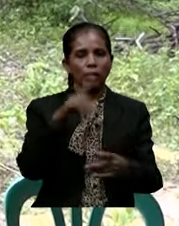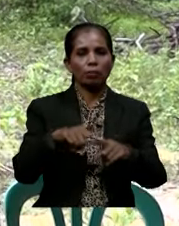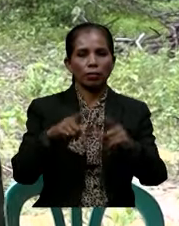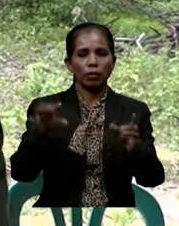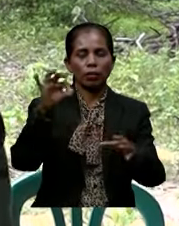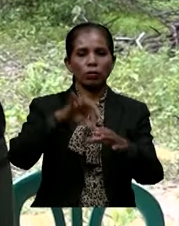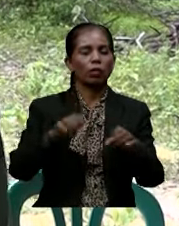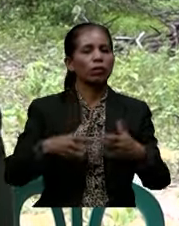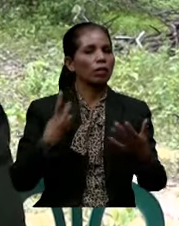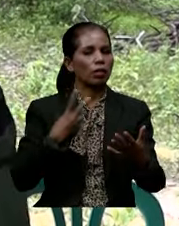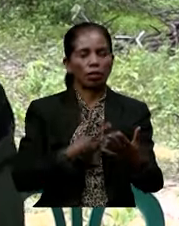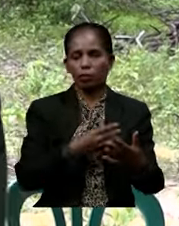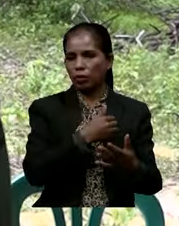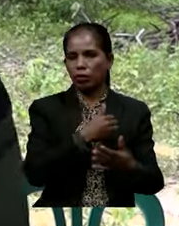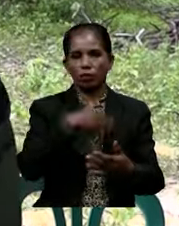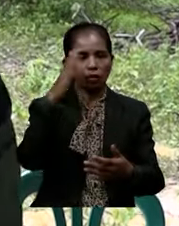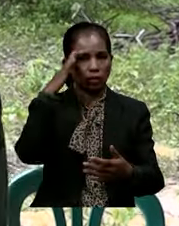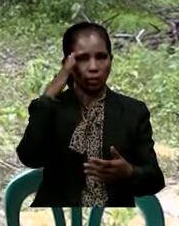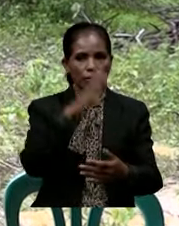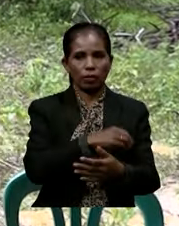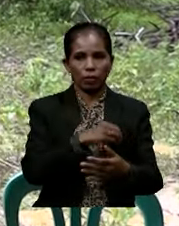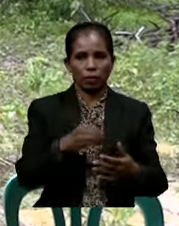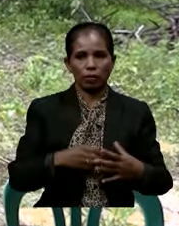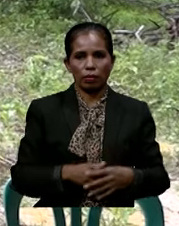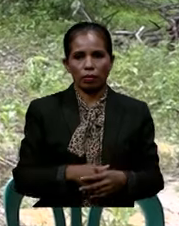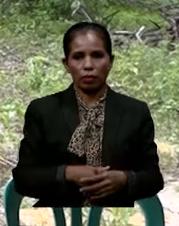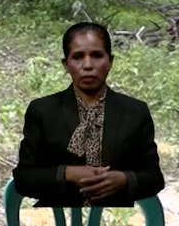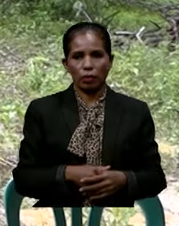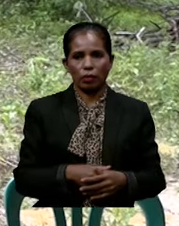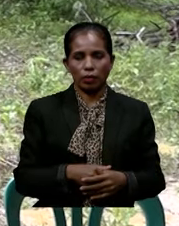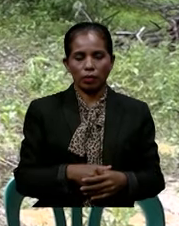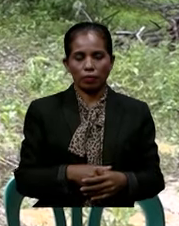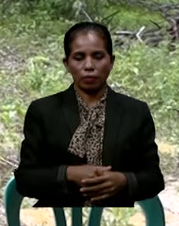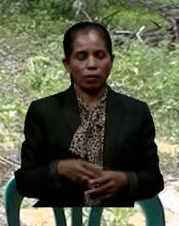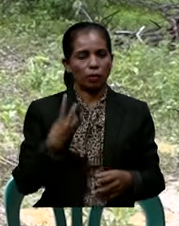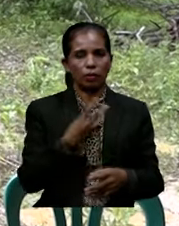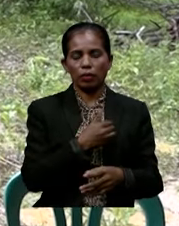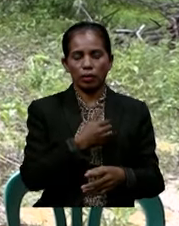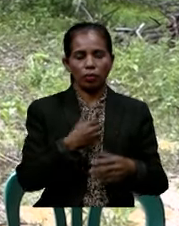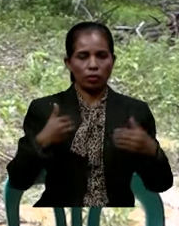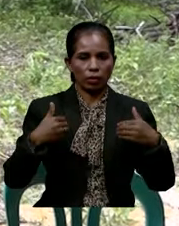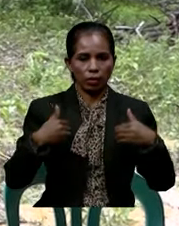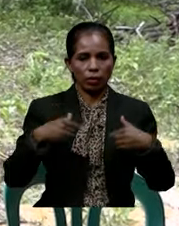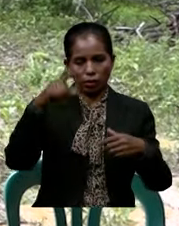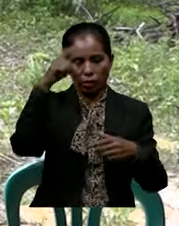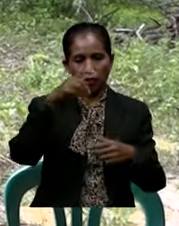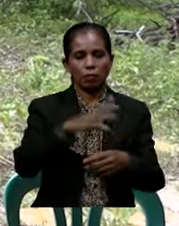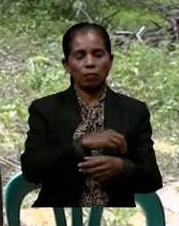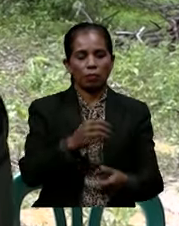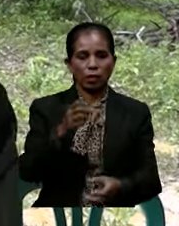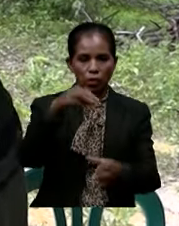kuro insane a mi larun be conhecimento ir anema. Tecnic a mi larun be conhecimento. Mas alai a fila na